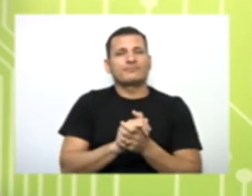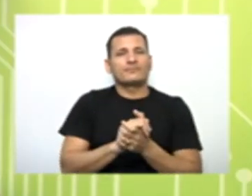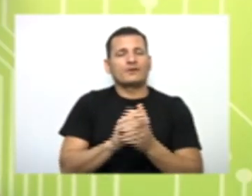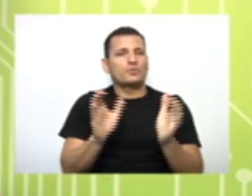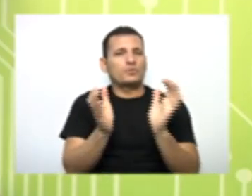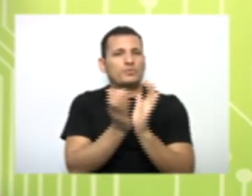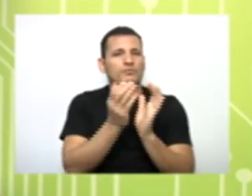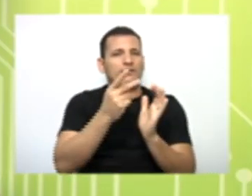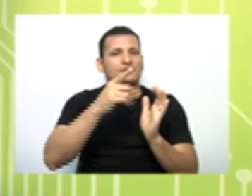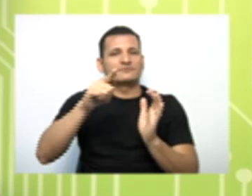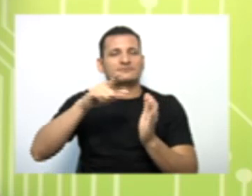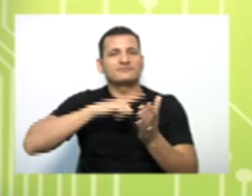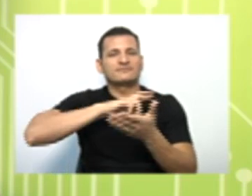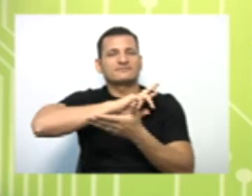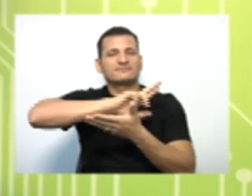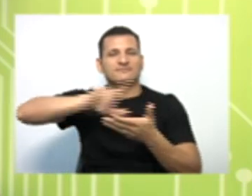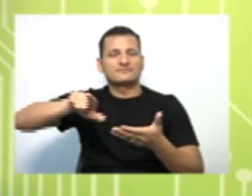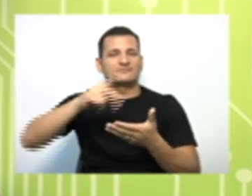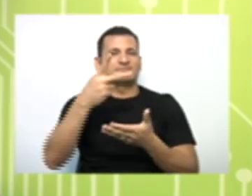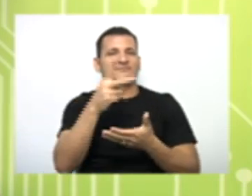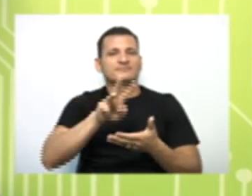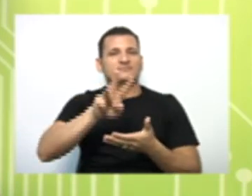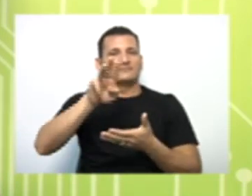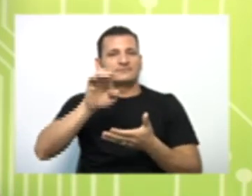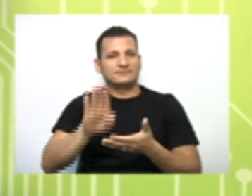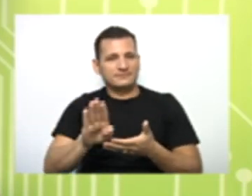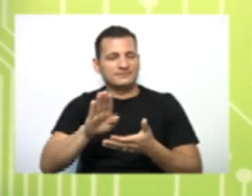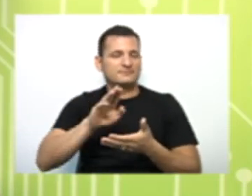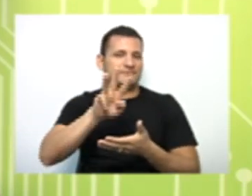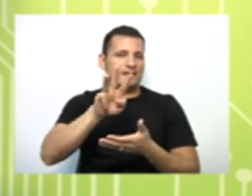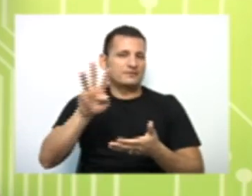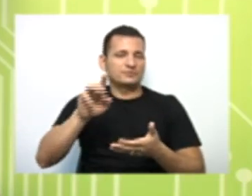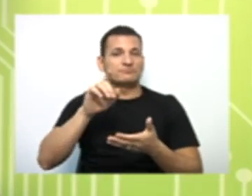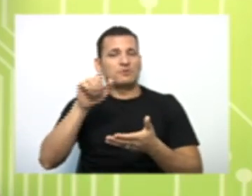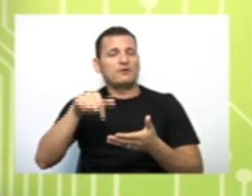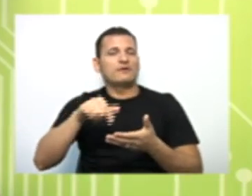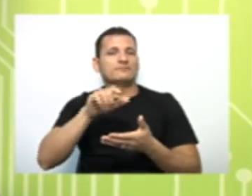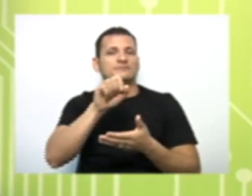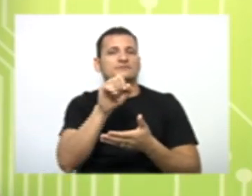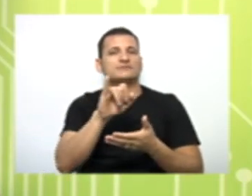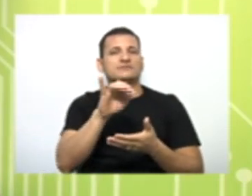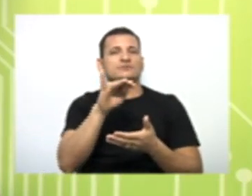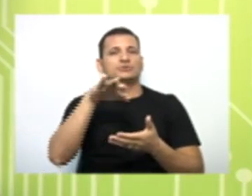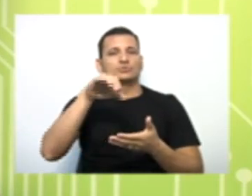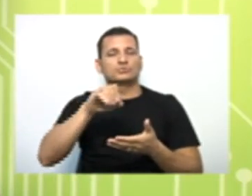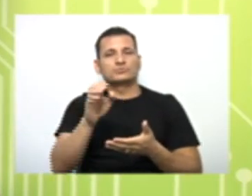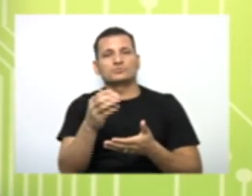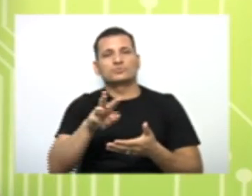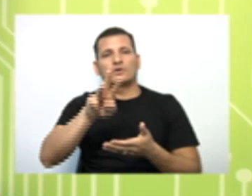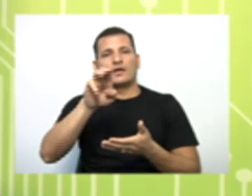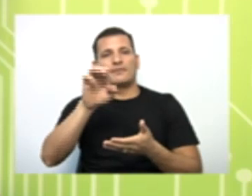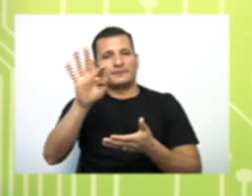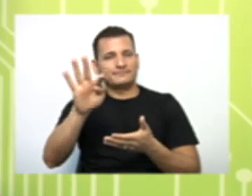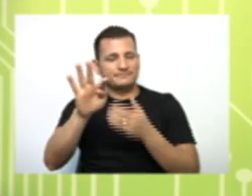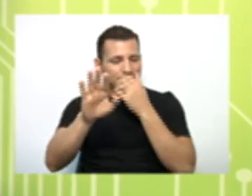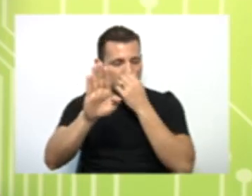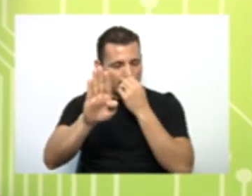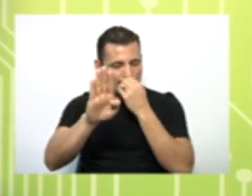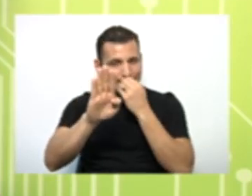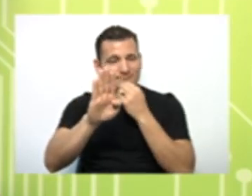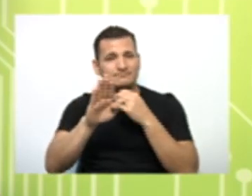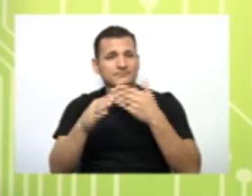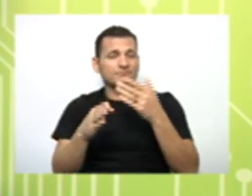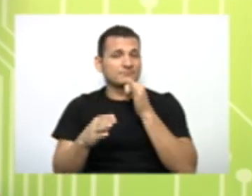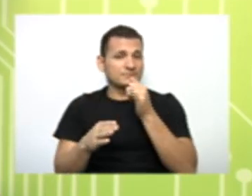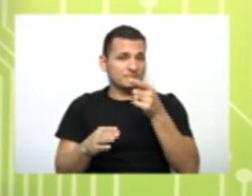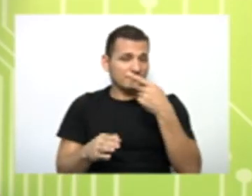tem várias páginas no seu site, várias páginas web, então ele é conhecido como um sítio web. Então, se você falar isso,